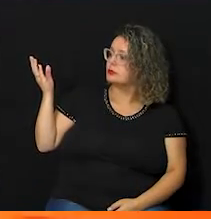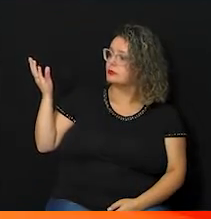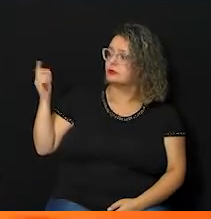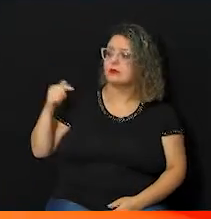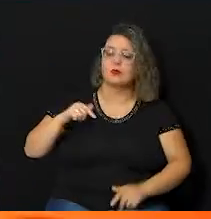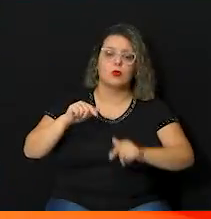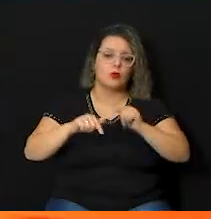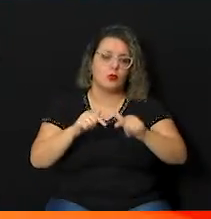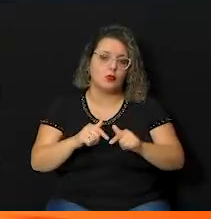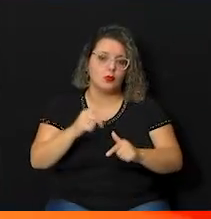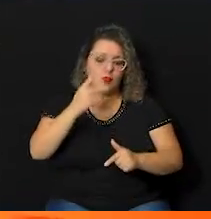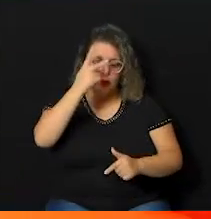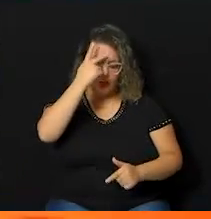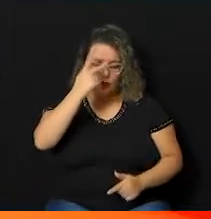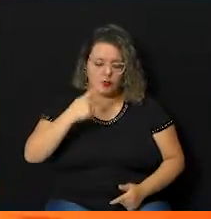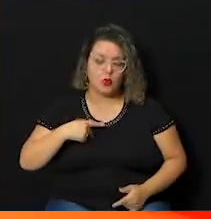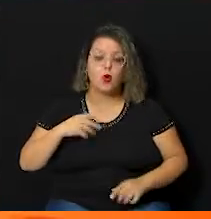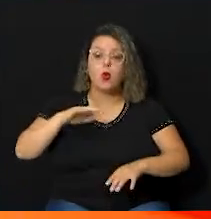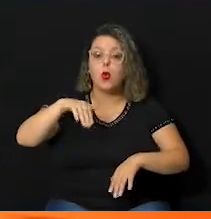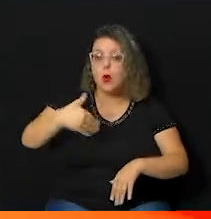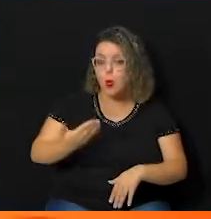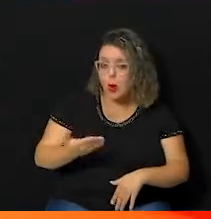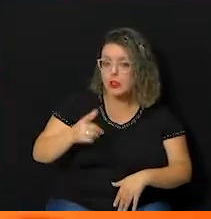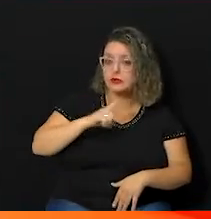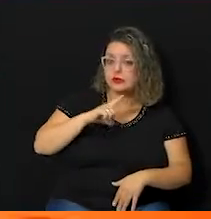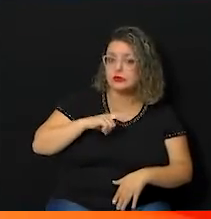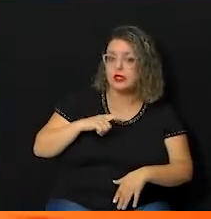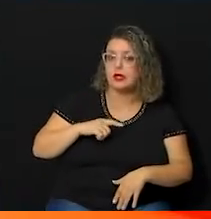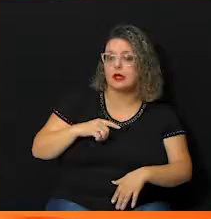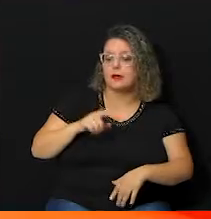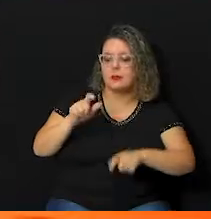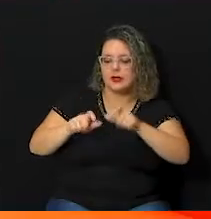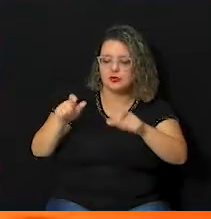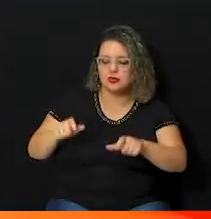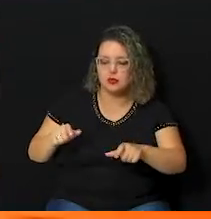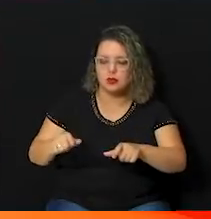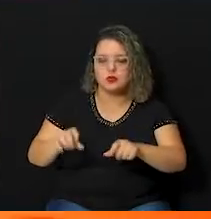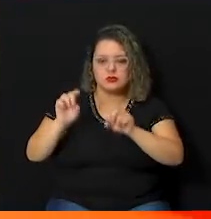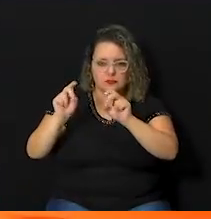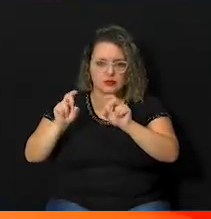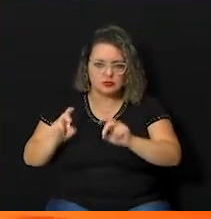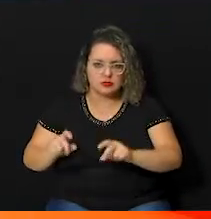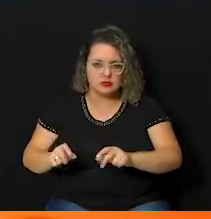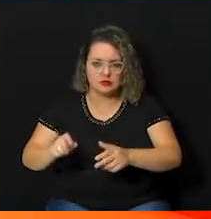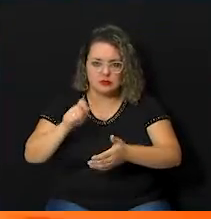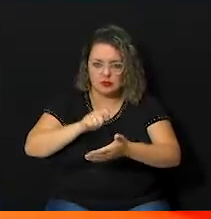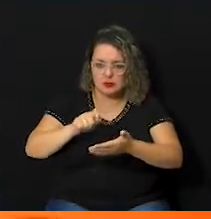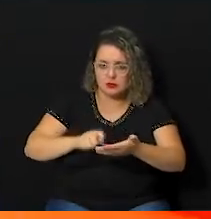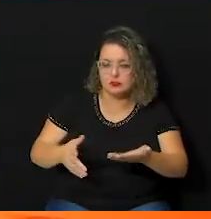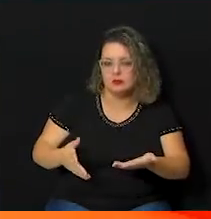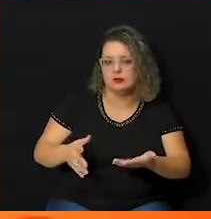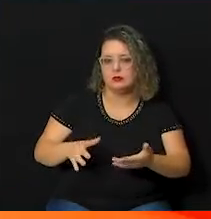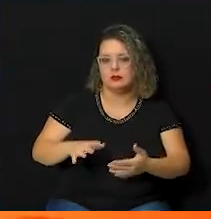questão pessoal. Quando eu trabalho com roteiristas, aí eu parto para outros temas. Eu desenho muito terror, desenho muito